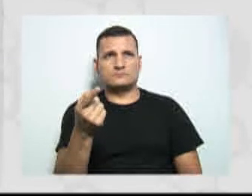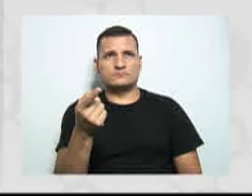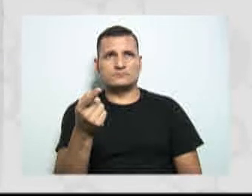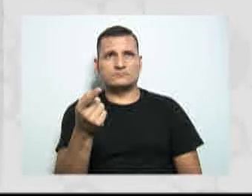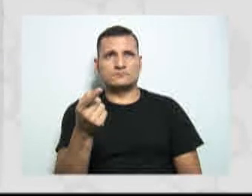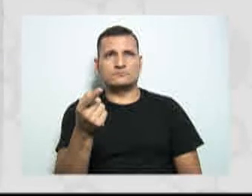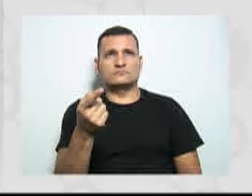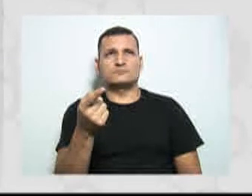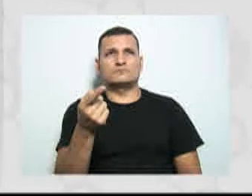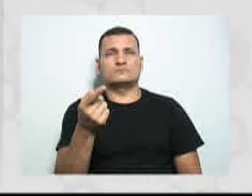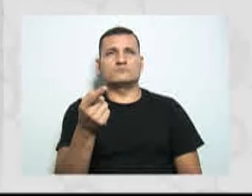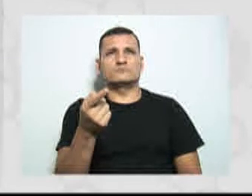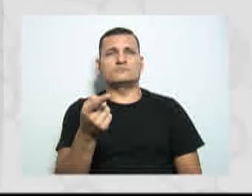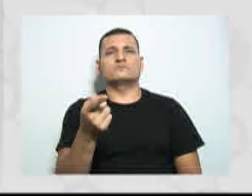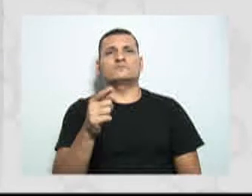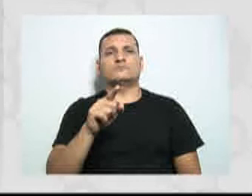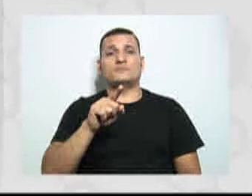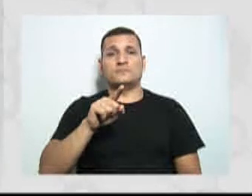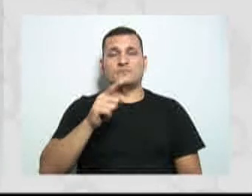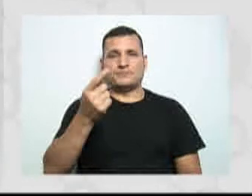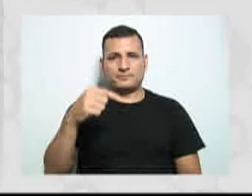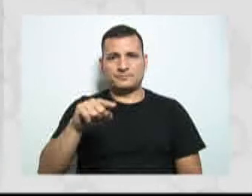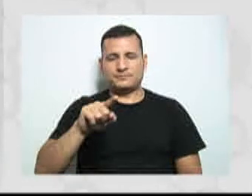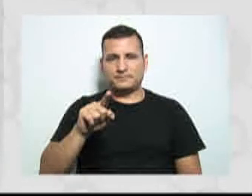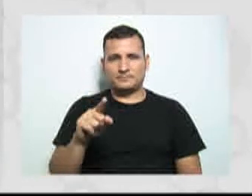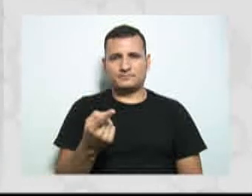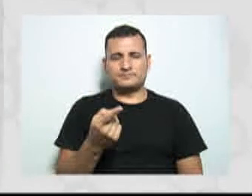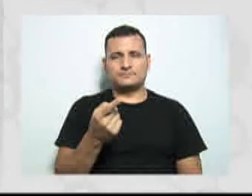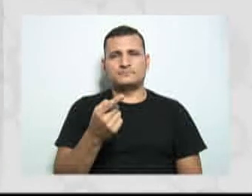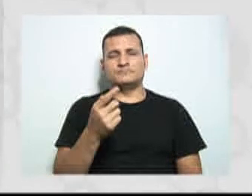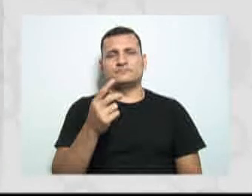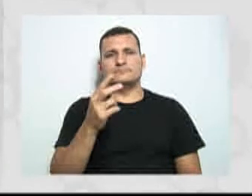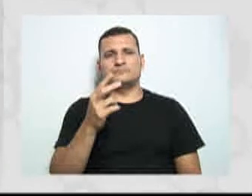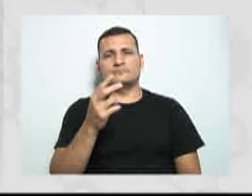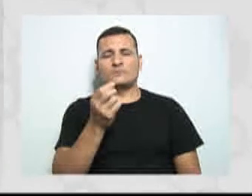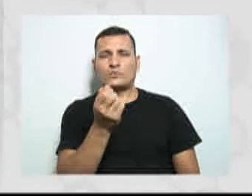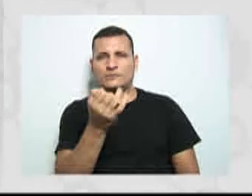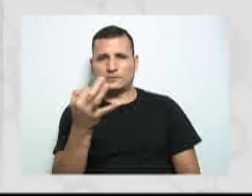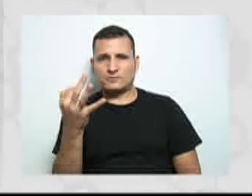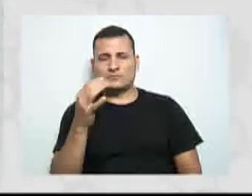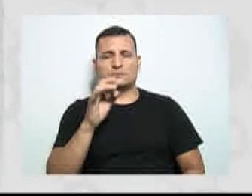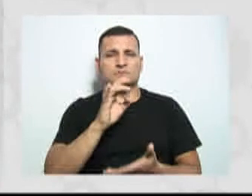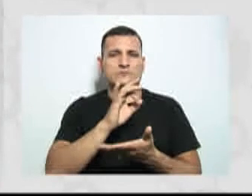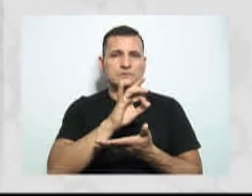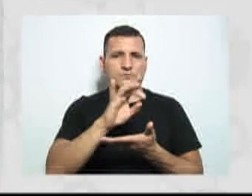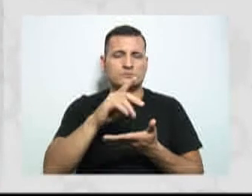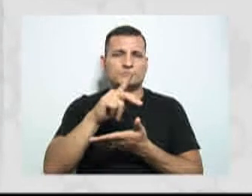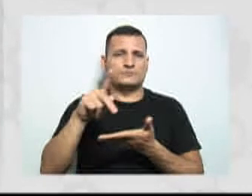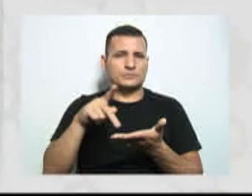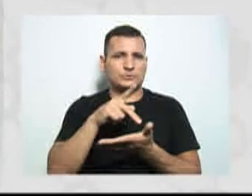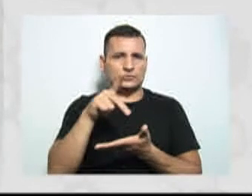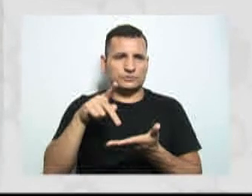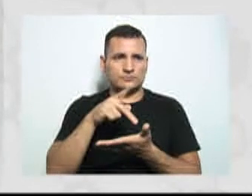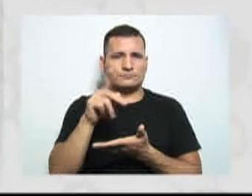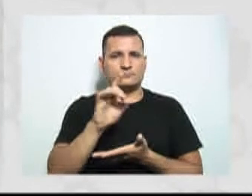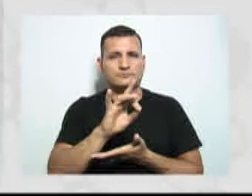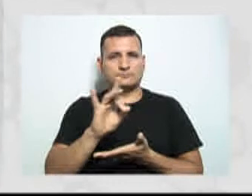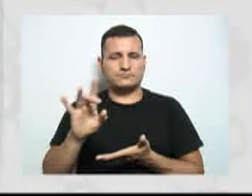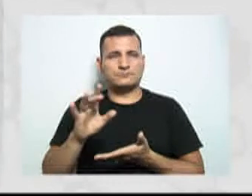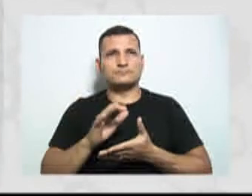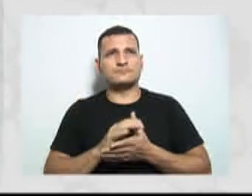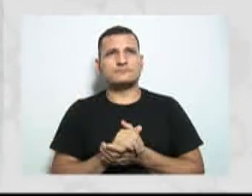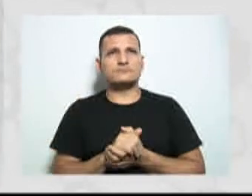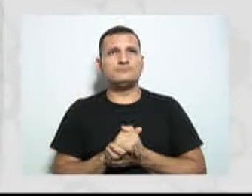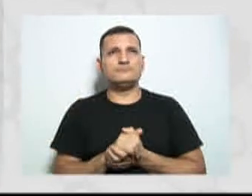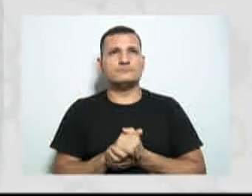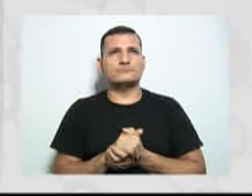e eu tenho R$ 1.000 de quantidade. Ou seja, as unidades, foram 1.000 unidades produzidas a R$ 20